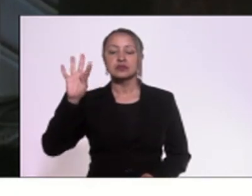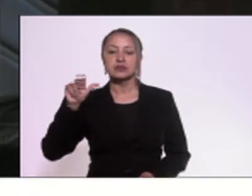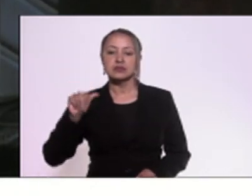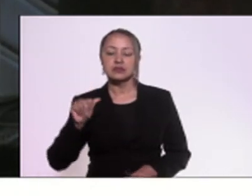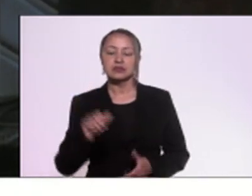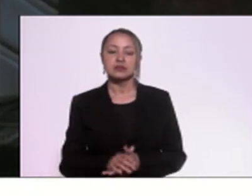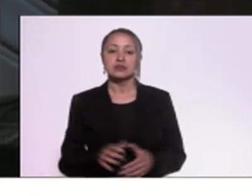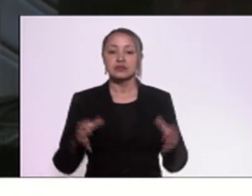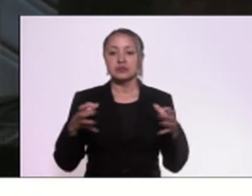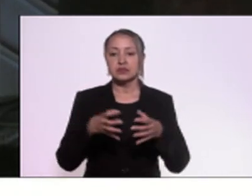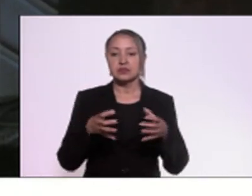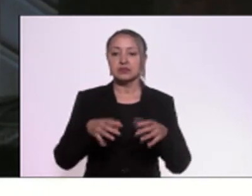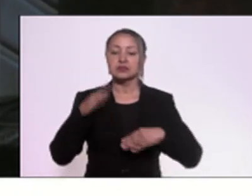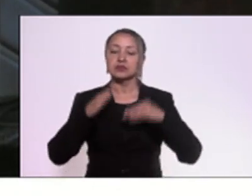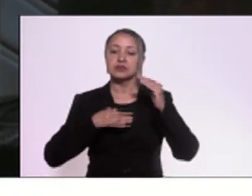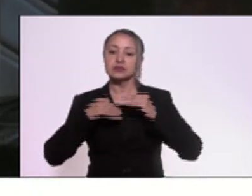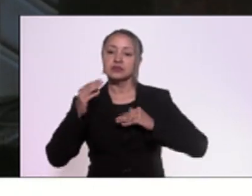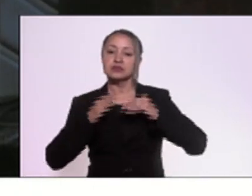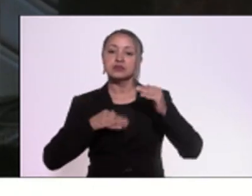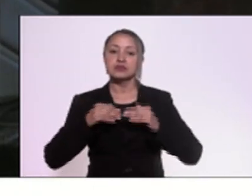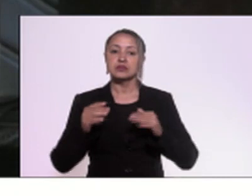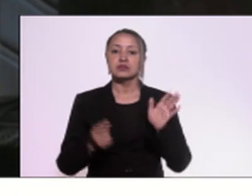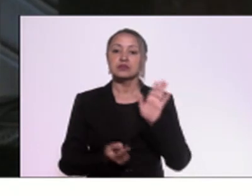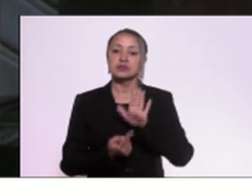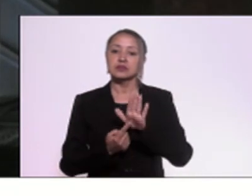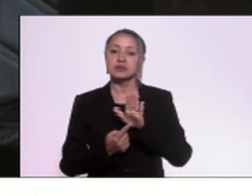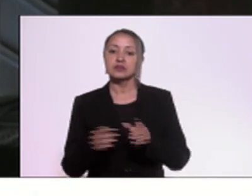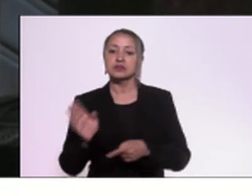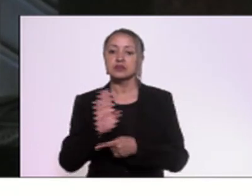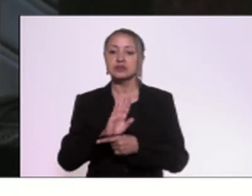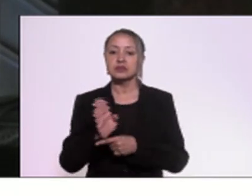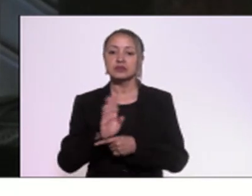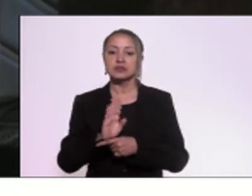um movimento, foi ontem, não foi, Thiago? Acho que foi ontem.